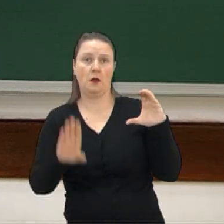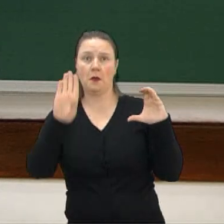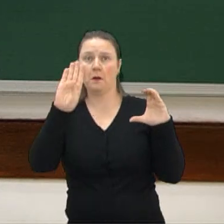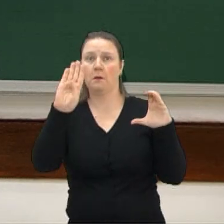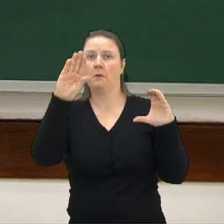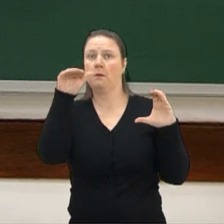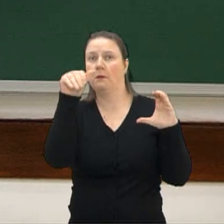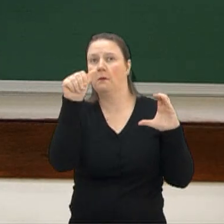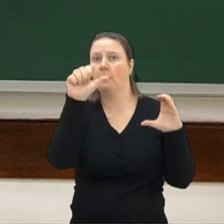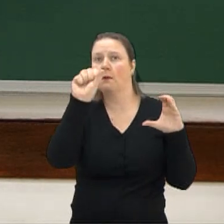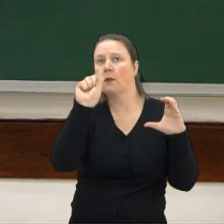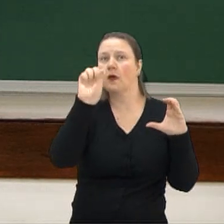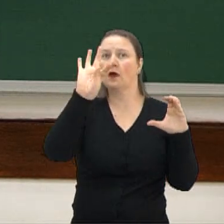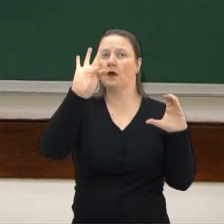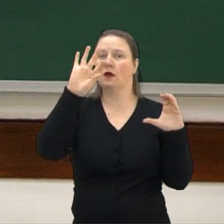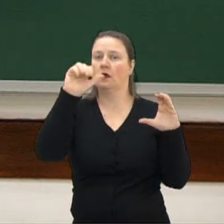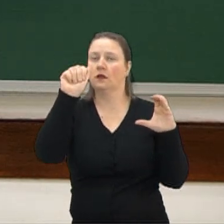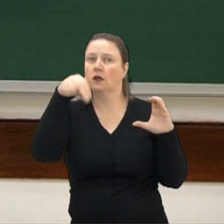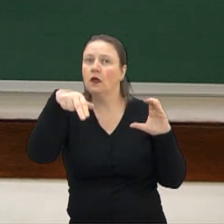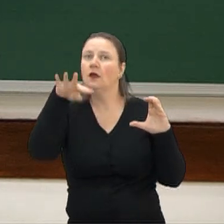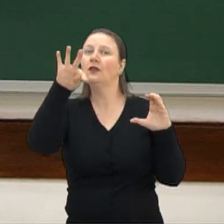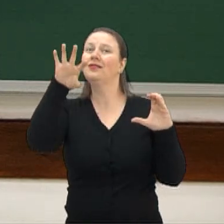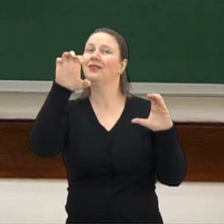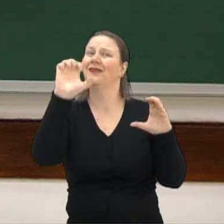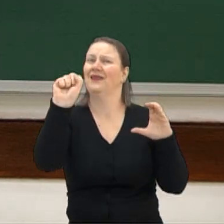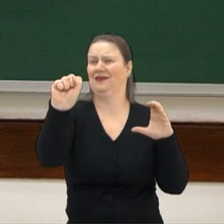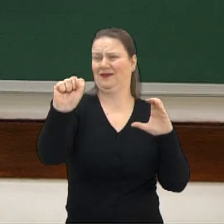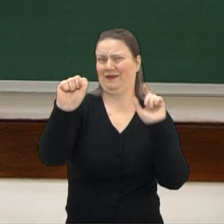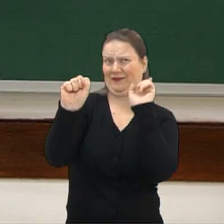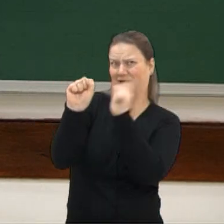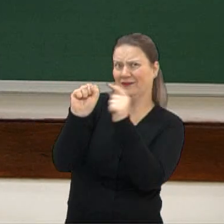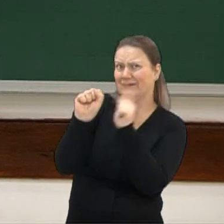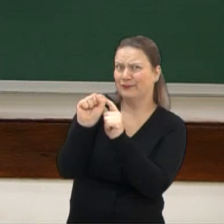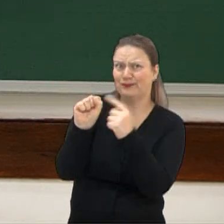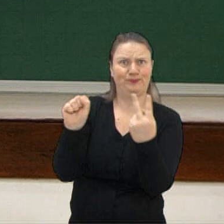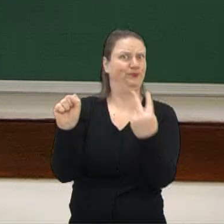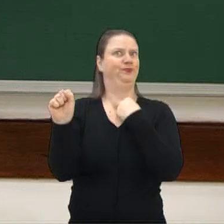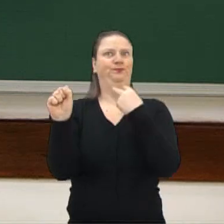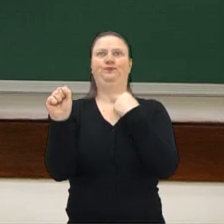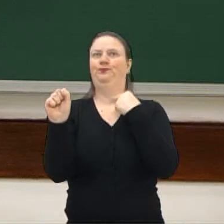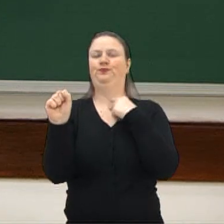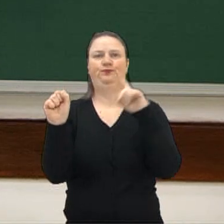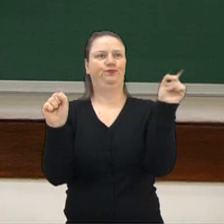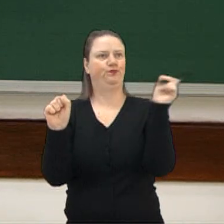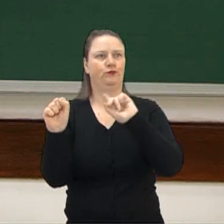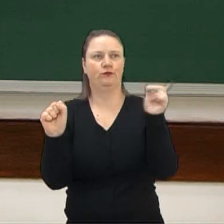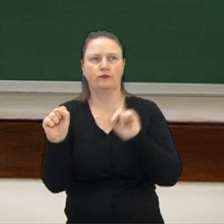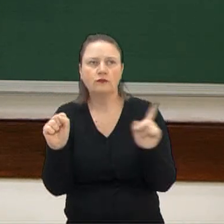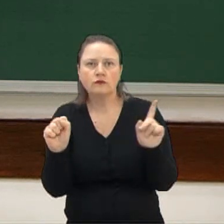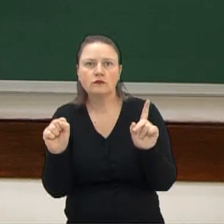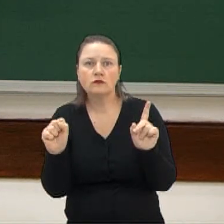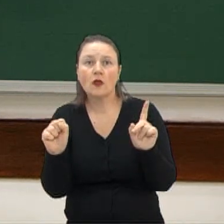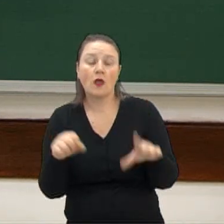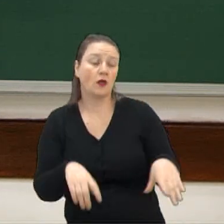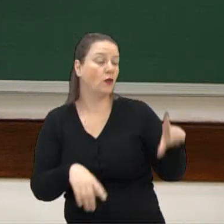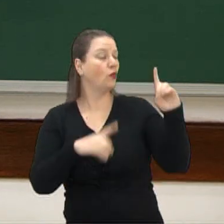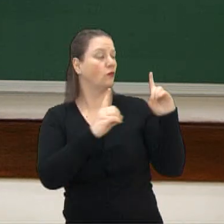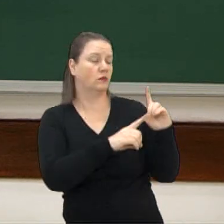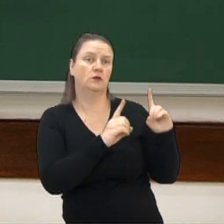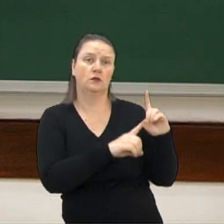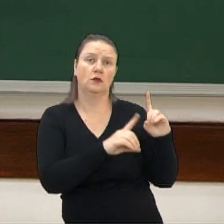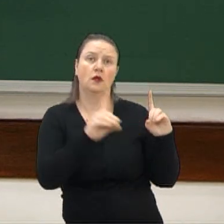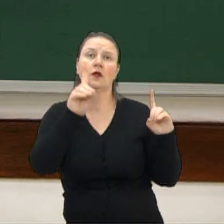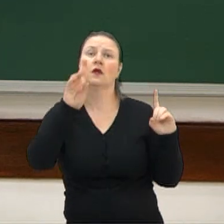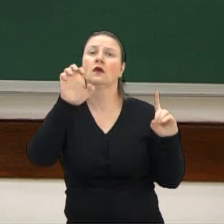bastantes? Já pensaram sobre isso? E o dentro? Será que eu posso dizer dentro e dentros? Né?